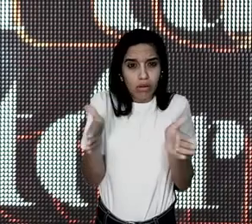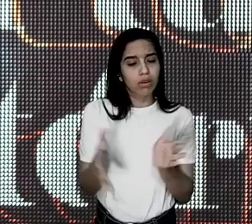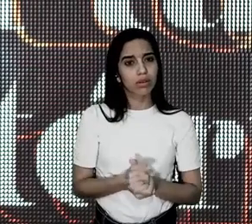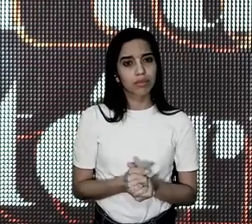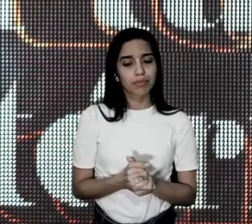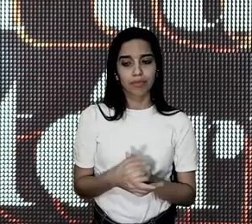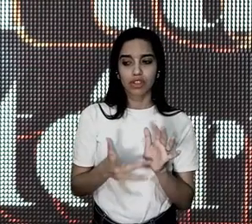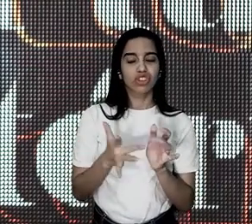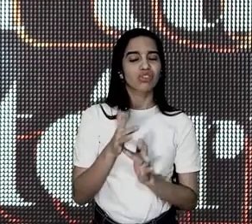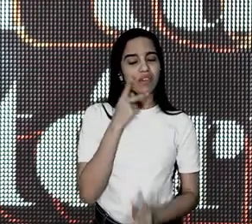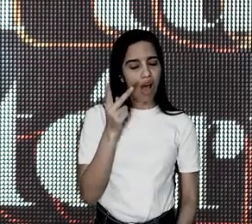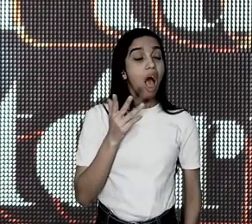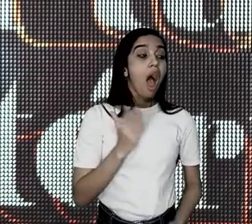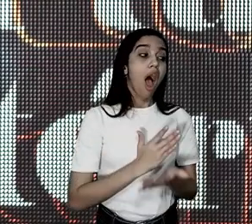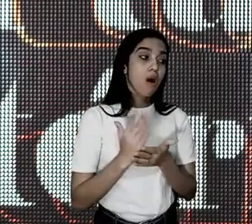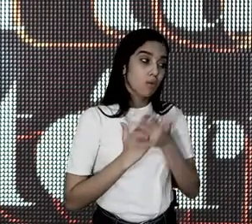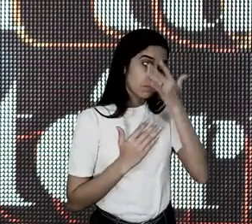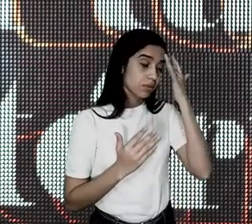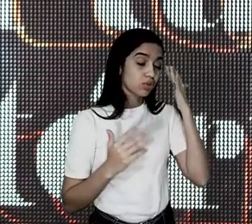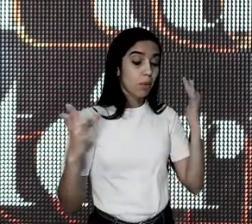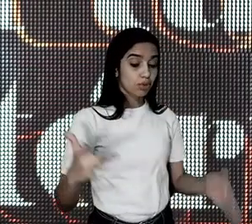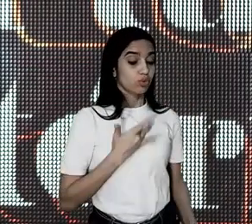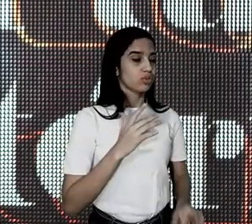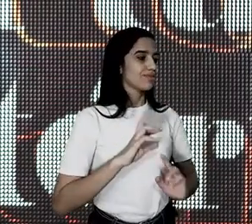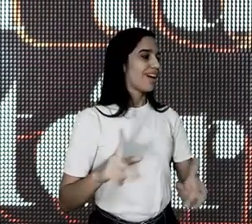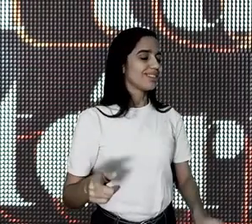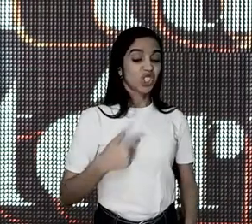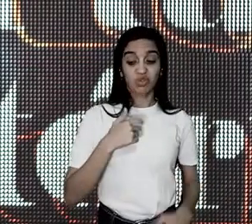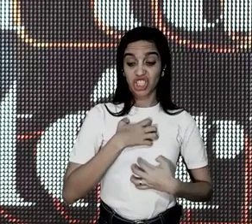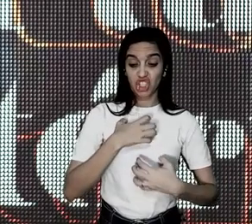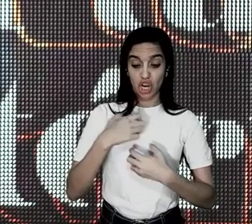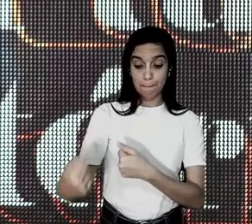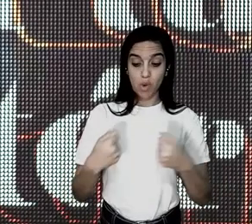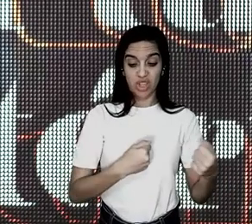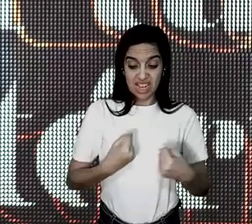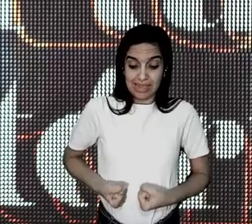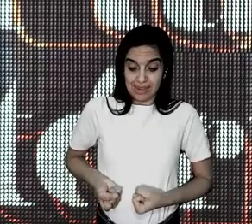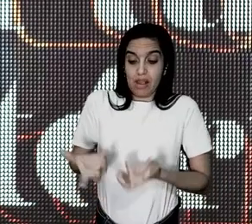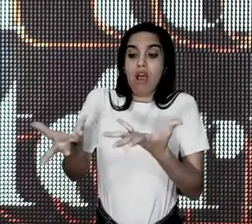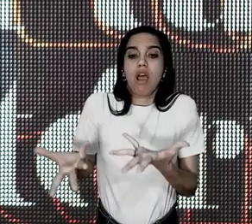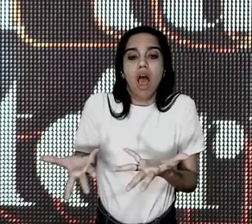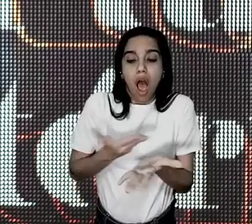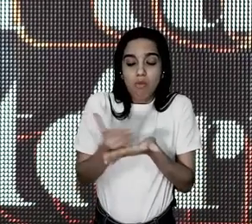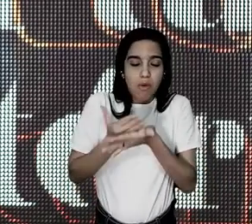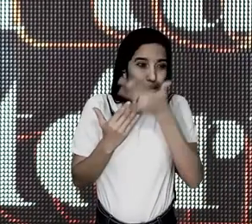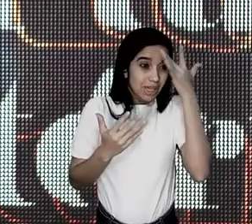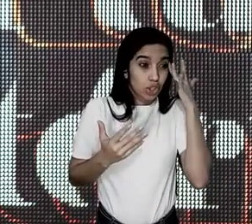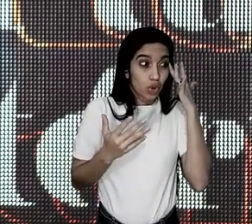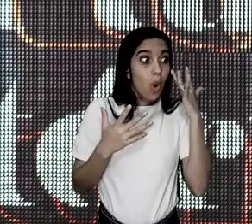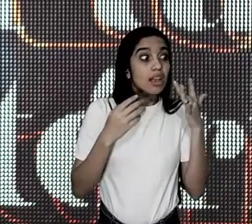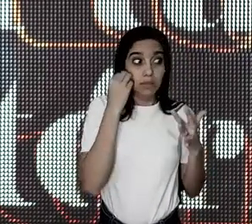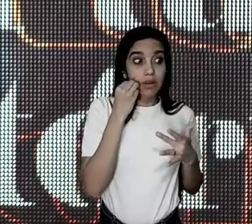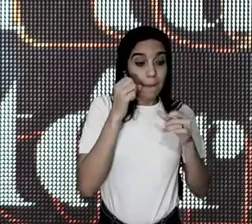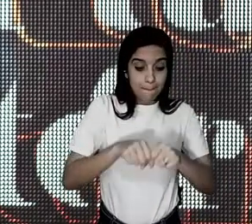E Jesus diz, alguém me tocou diferente, de mim saiu o poder, alguém acessou o sobrenatural por causa da sua paixão, da